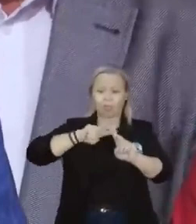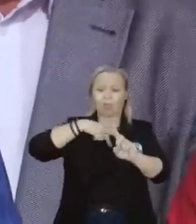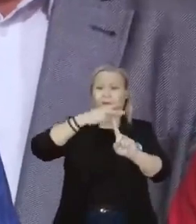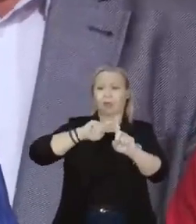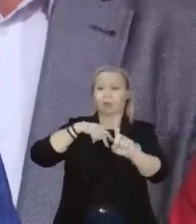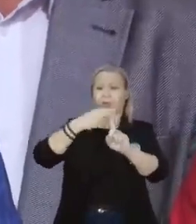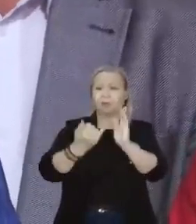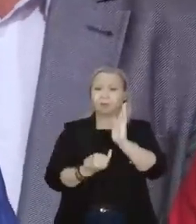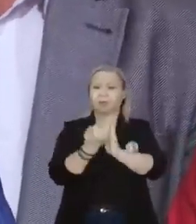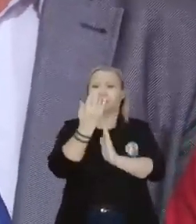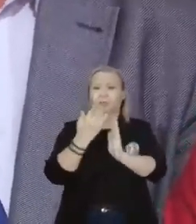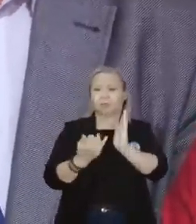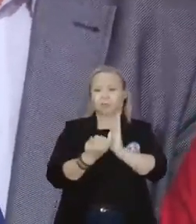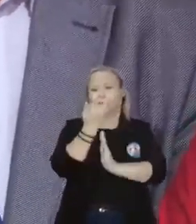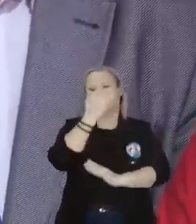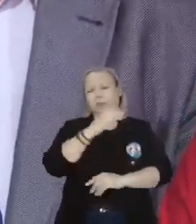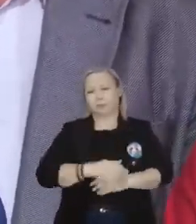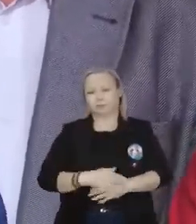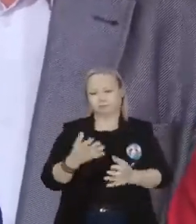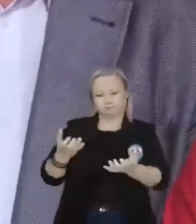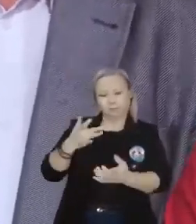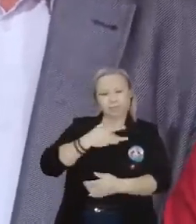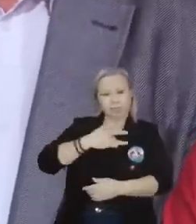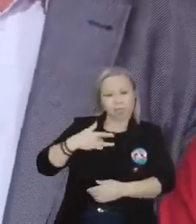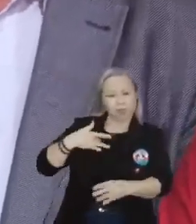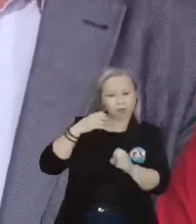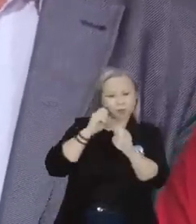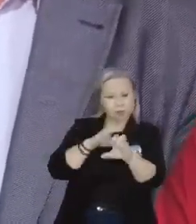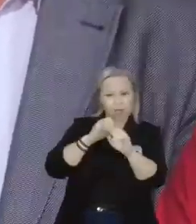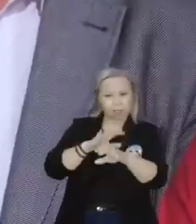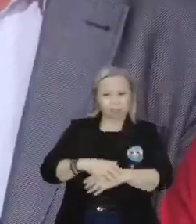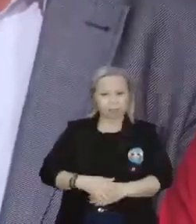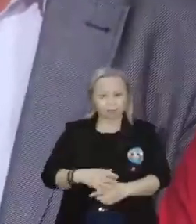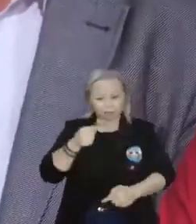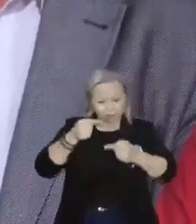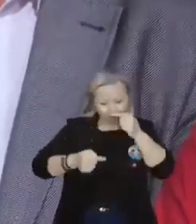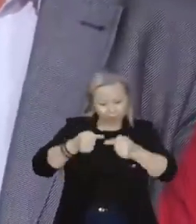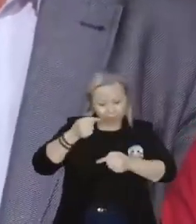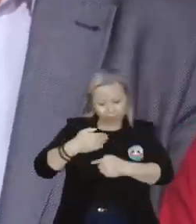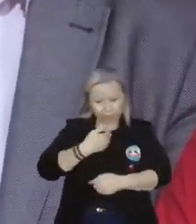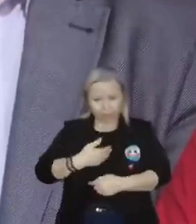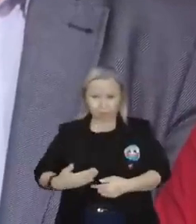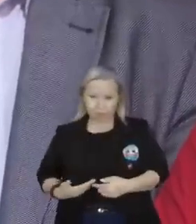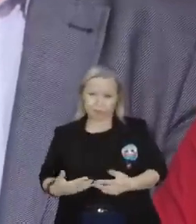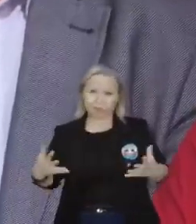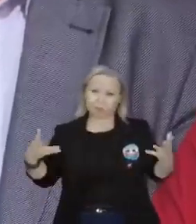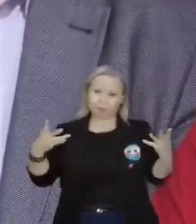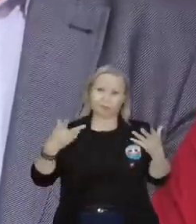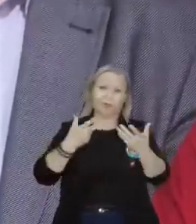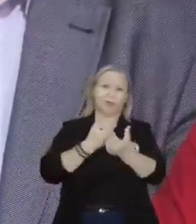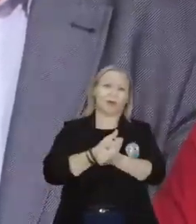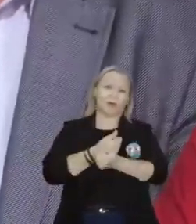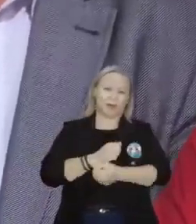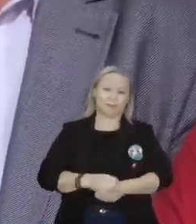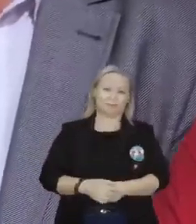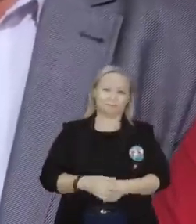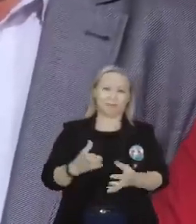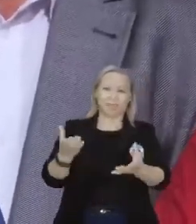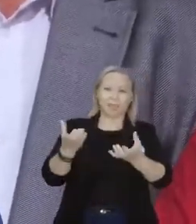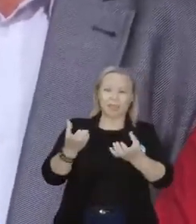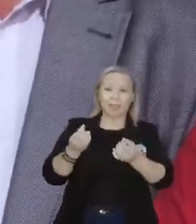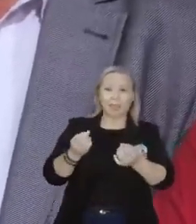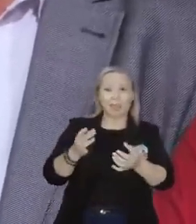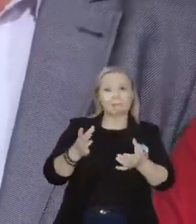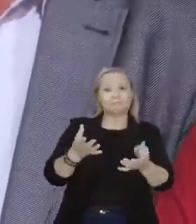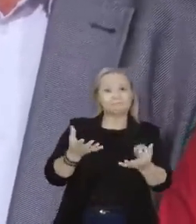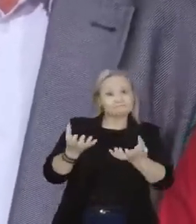quer ter saúde, educação, políticas públicas de qualidade, quer liberdade religiosa,